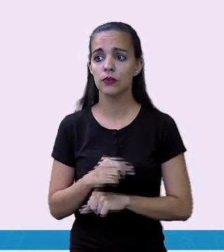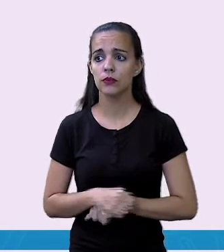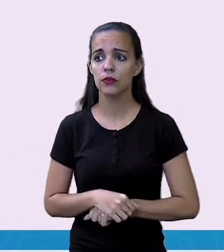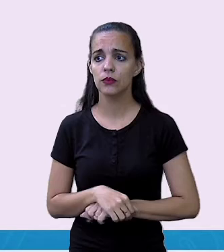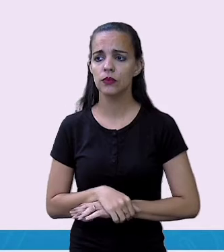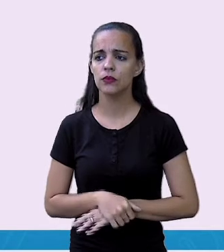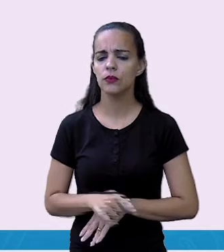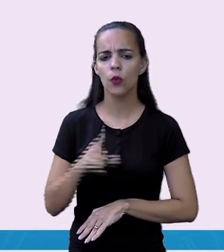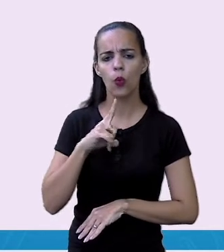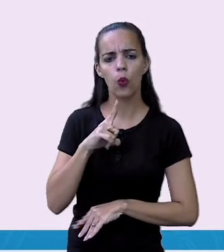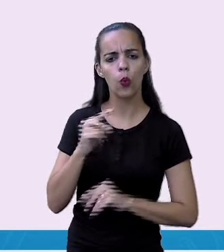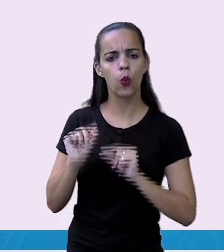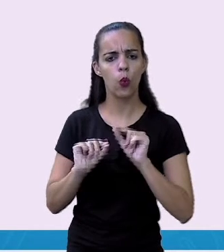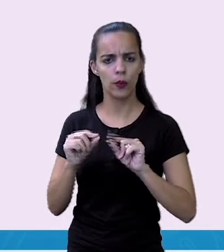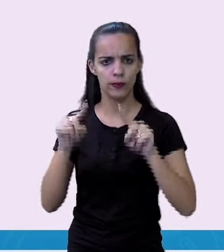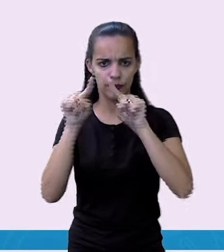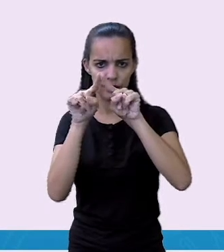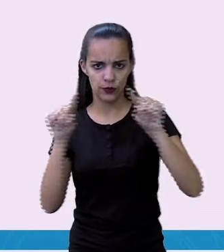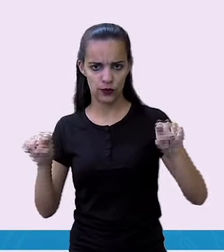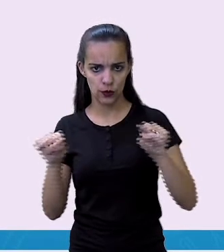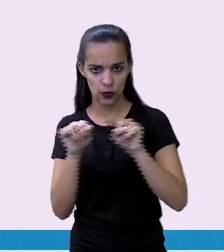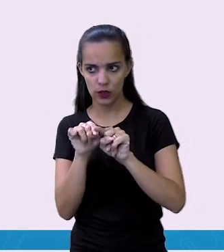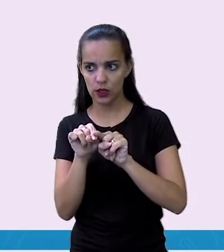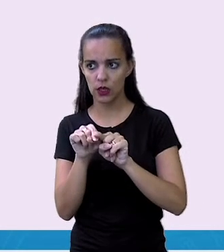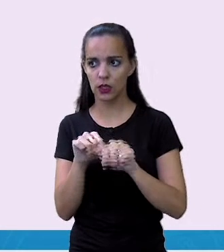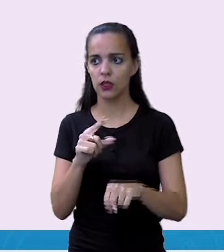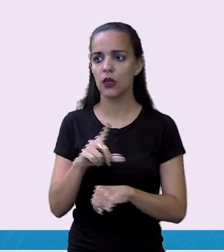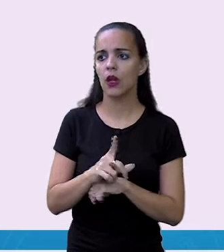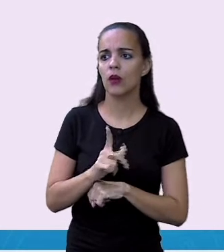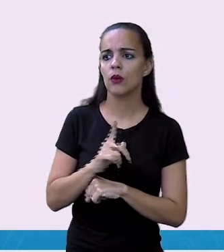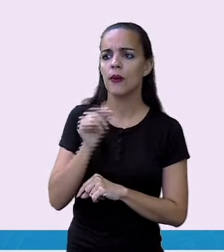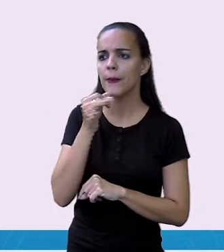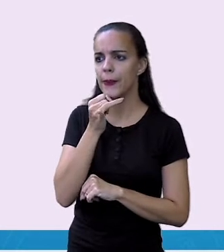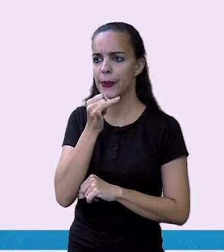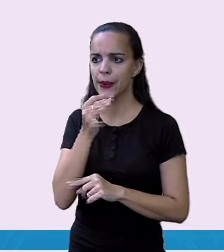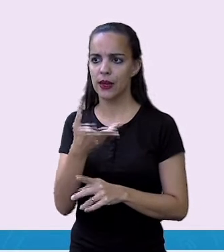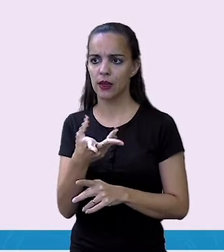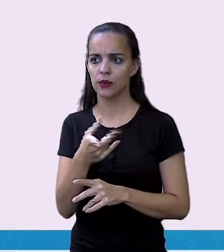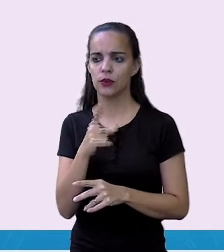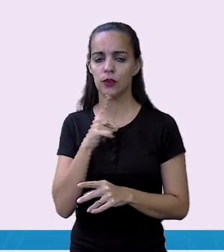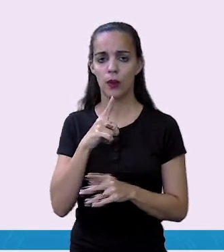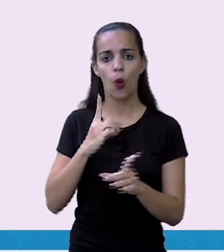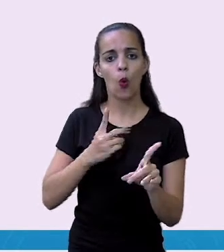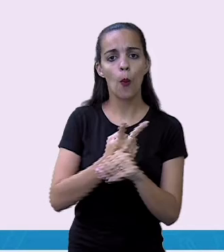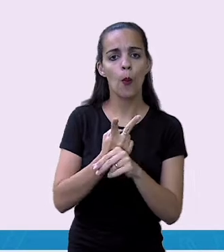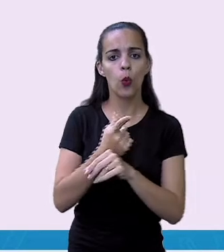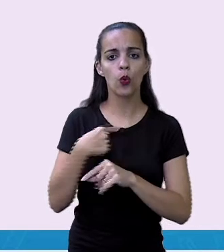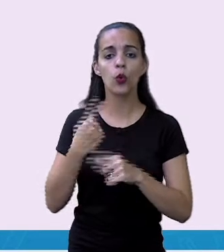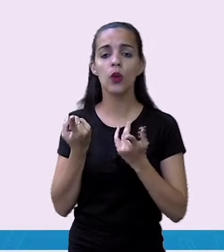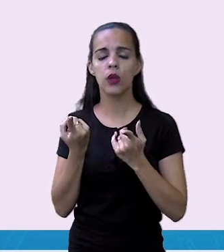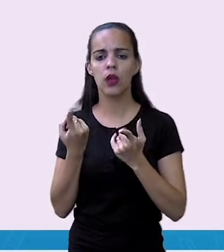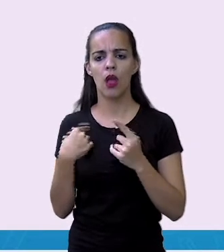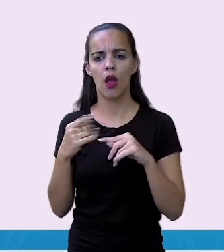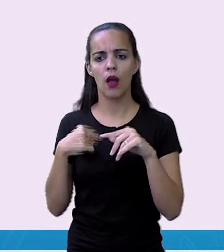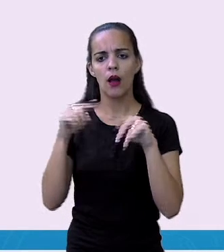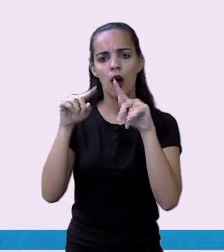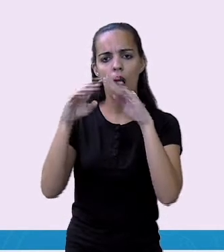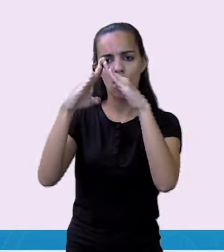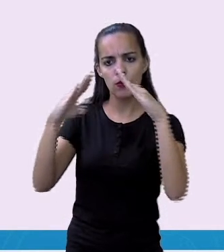possui ângulos correspondentes. O que nós vamos ver é o caso do lado, ângulo,